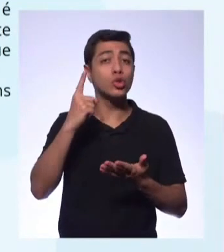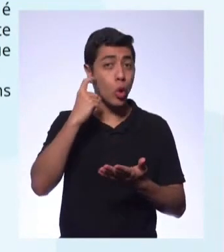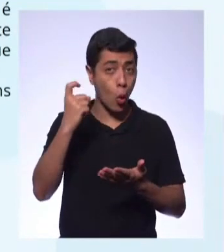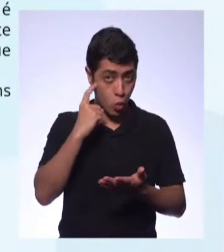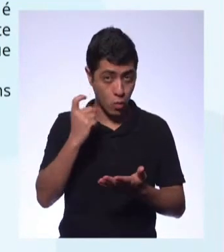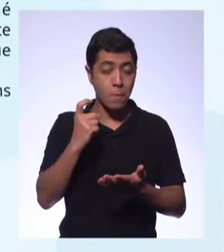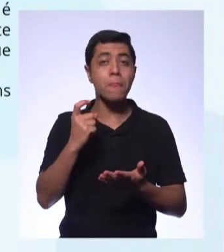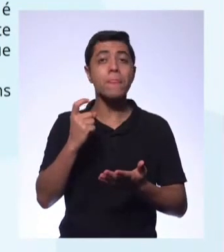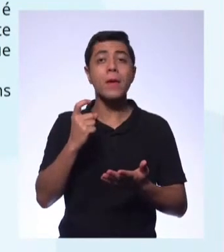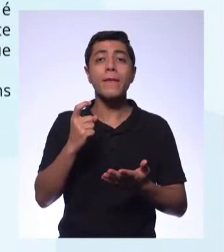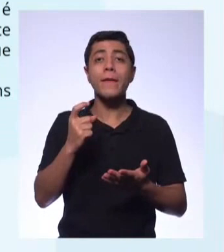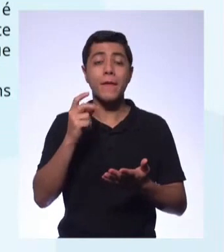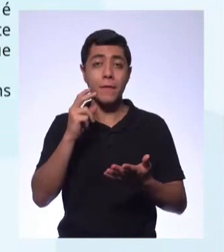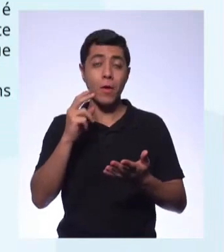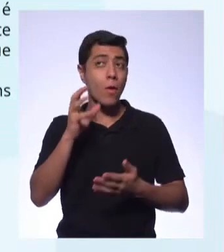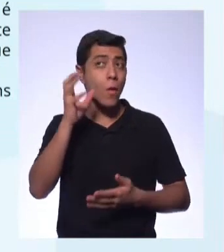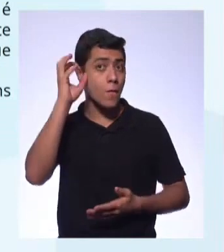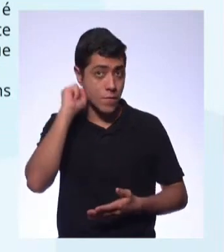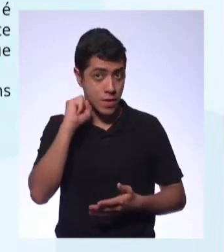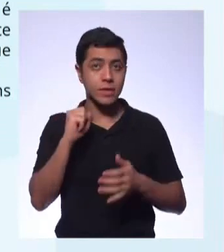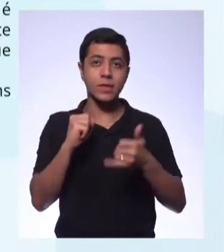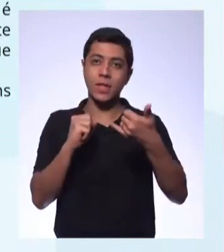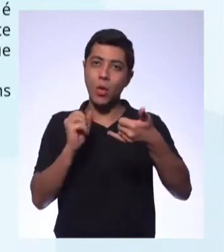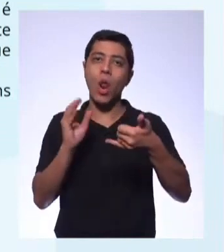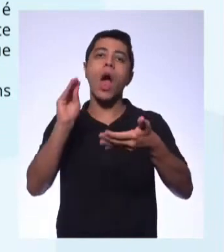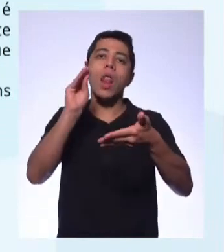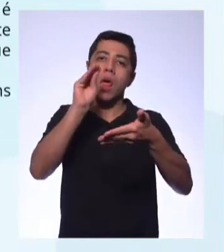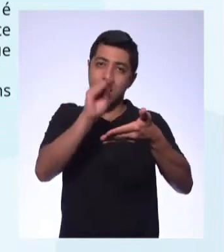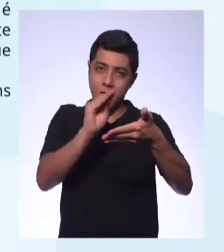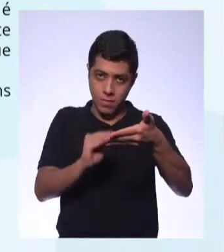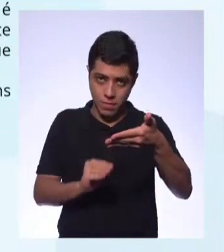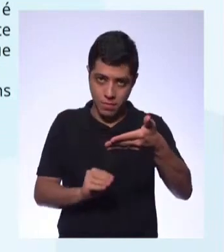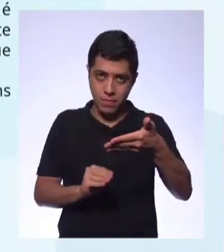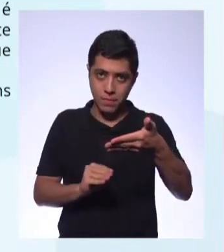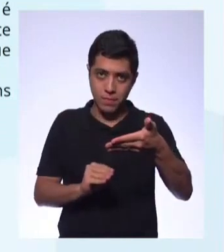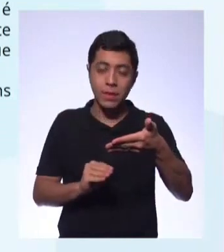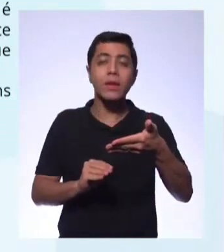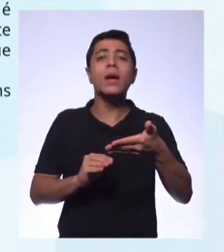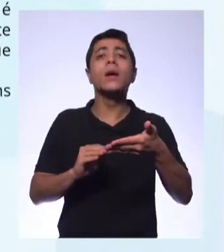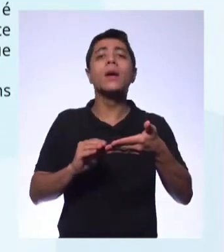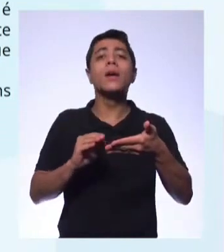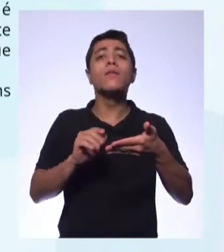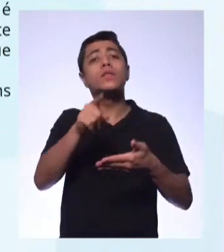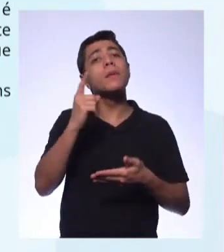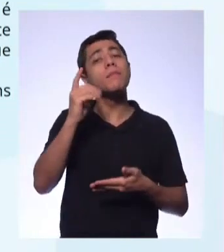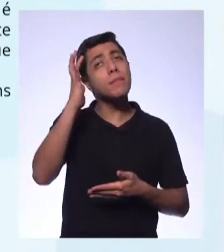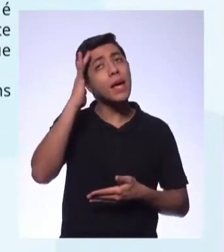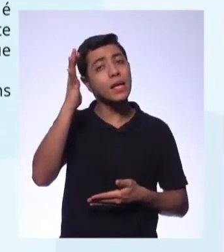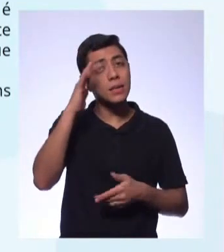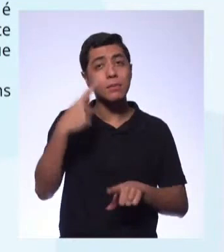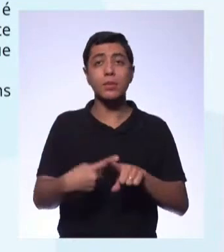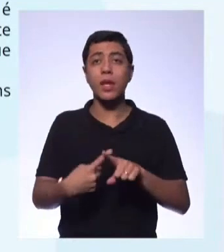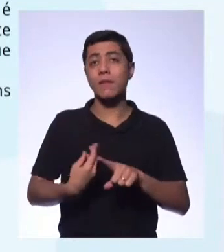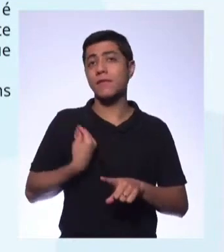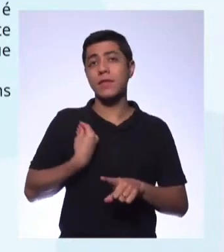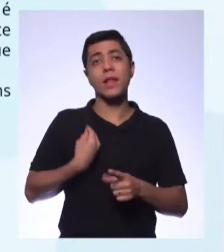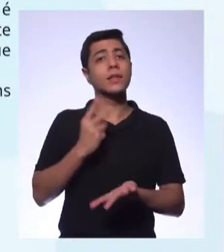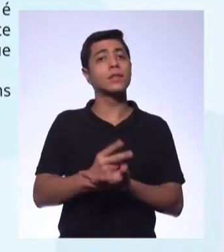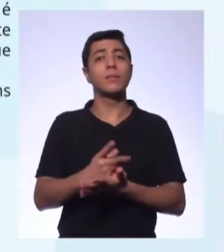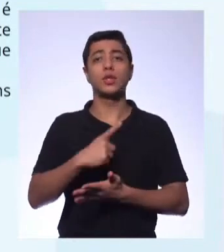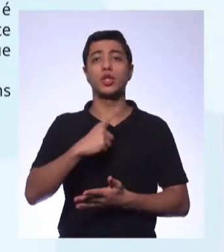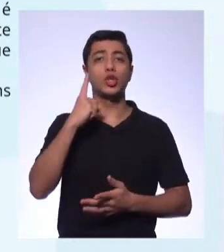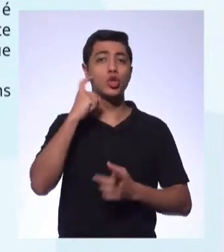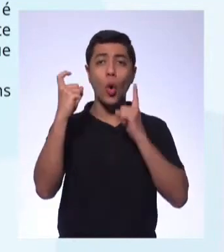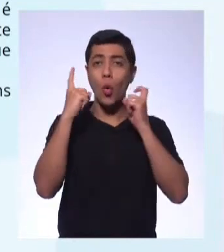você vai pensar sobre as suas impressões e preferências, pois o cotidiano é repleto desses sons, tá? Então, a ideia é que você,